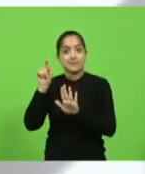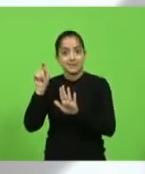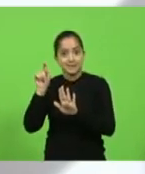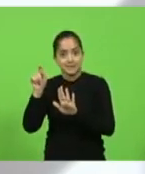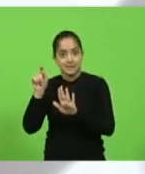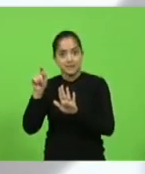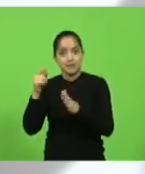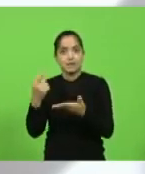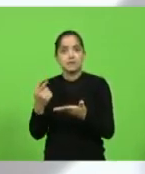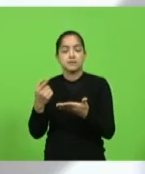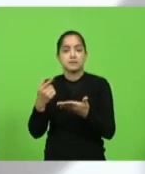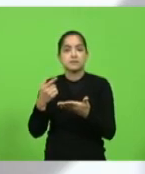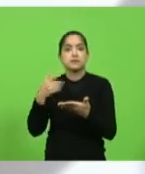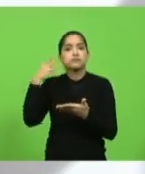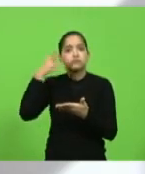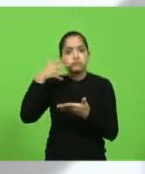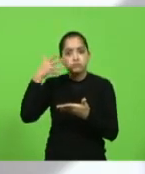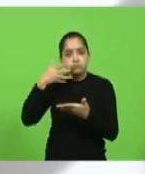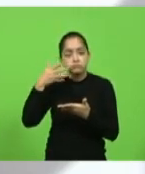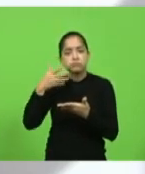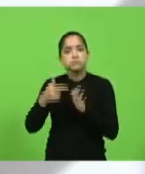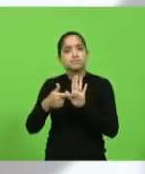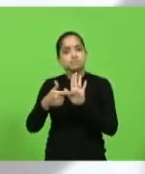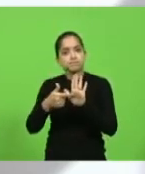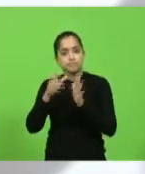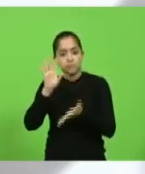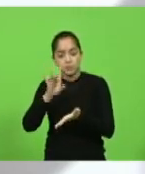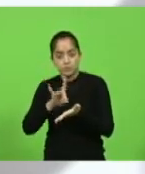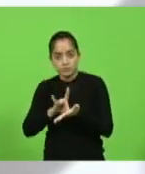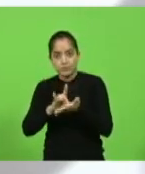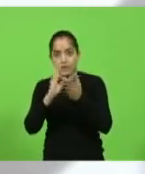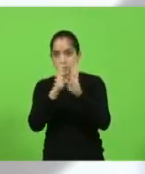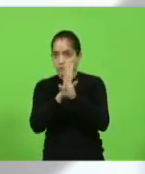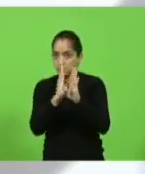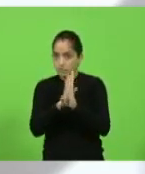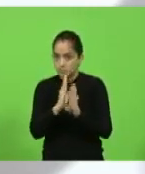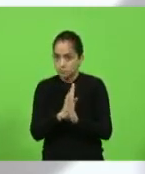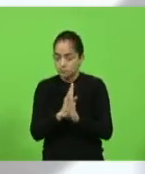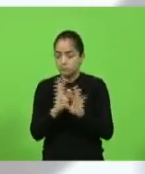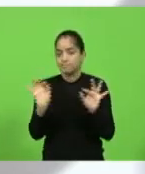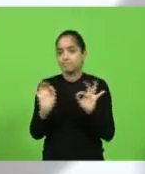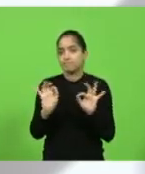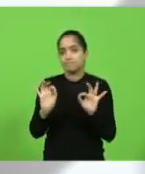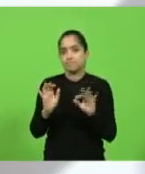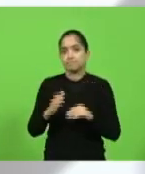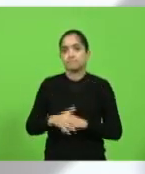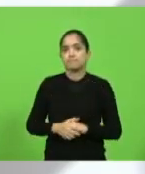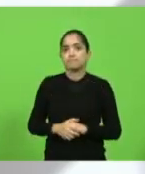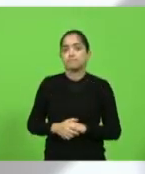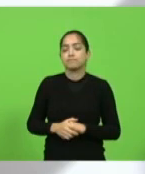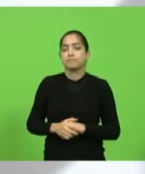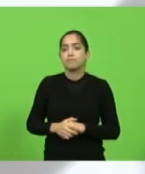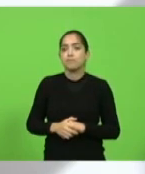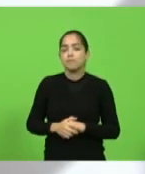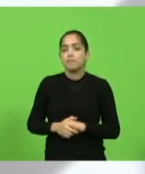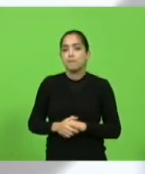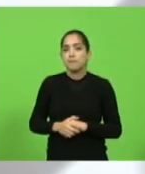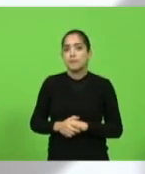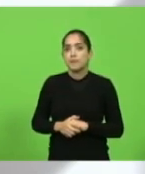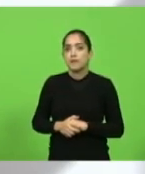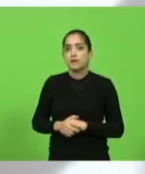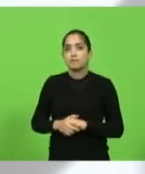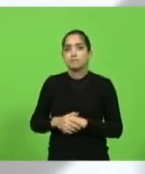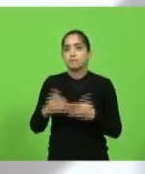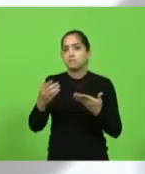daquelas manifestações, sobre os fatos em apuração. Nada mais do que isso. De tal sorte, não constituem